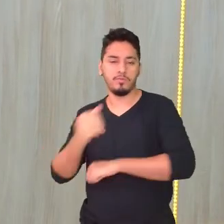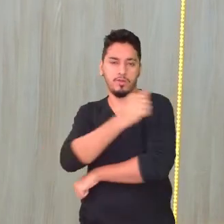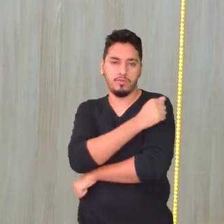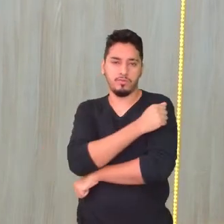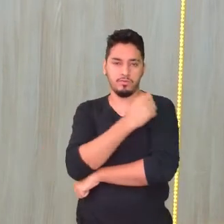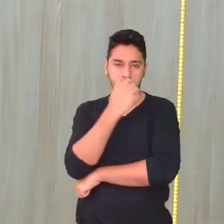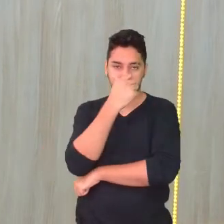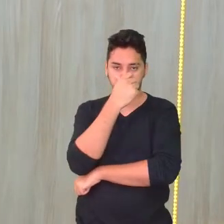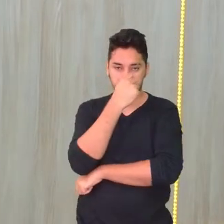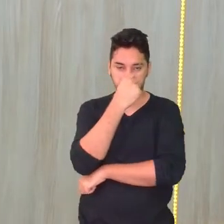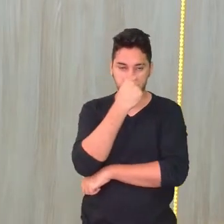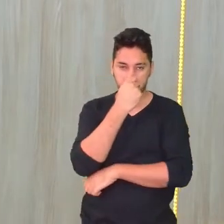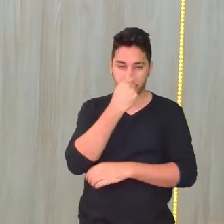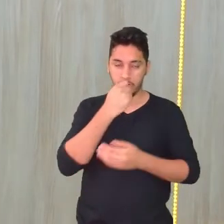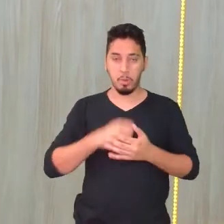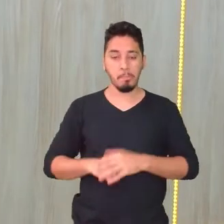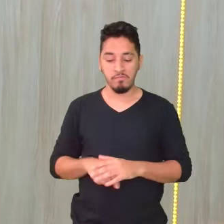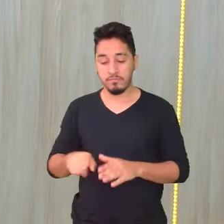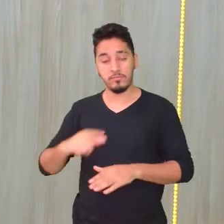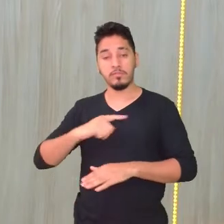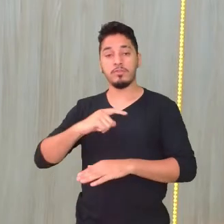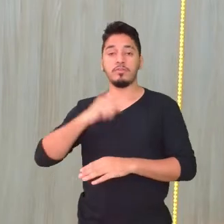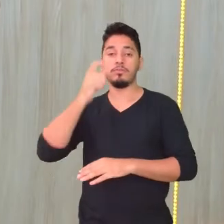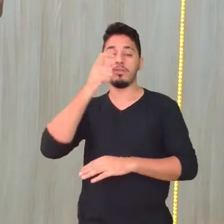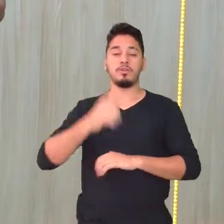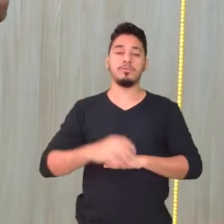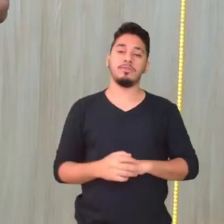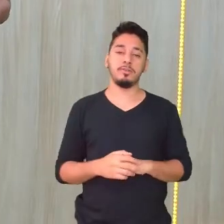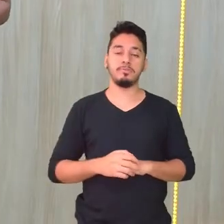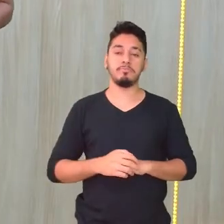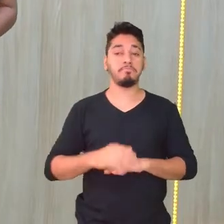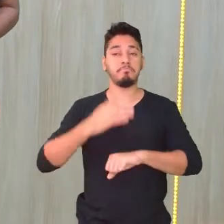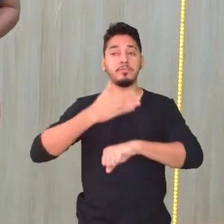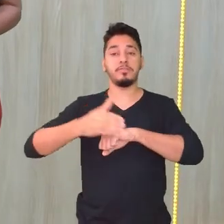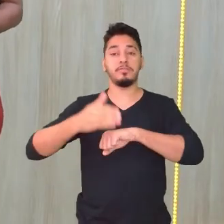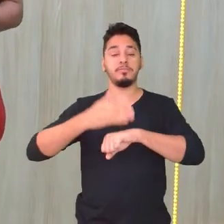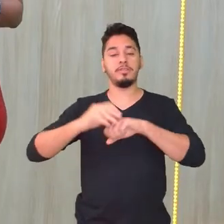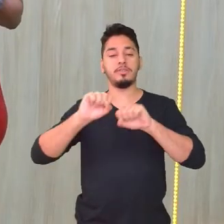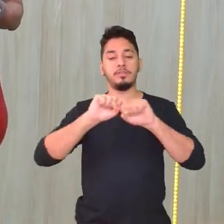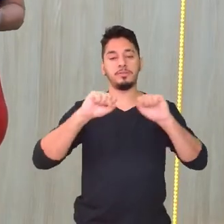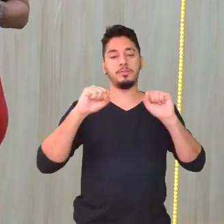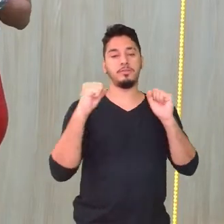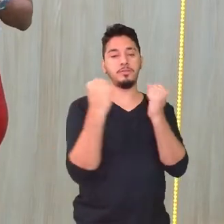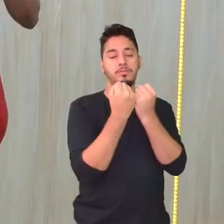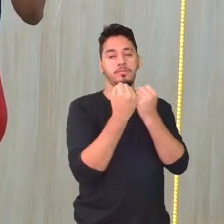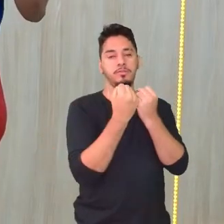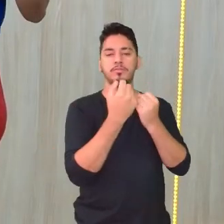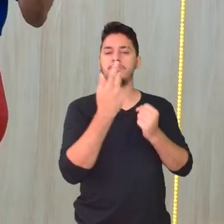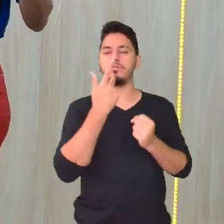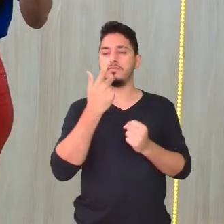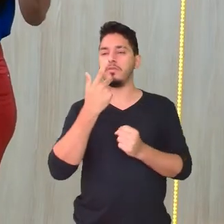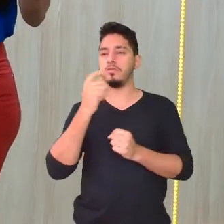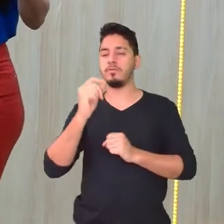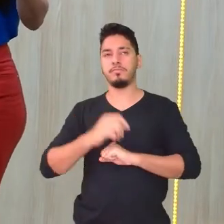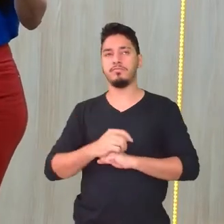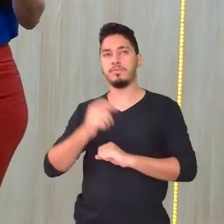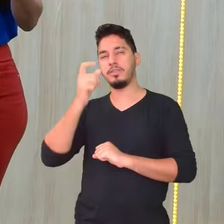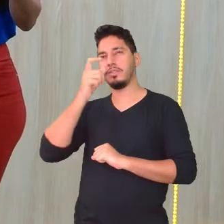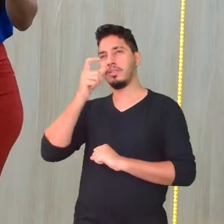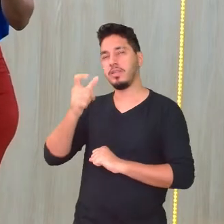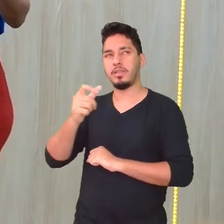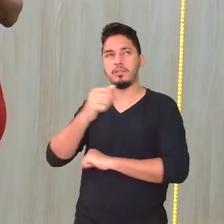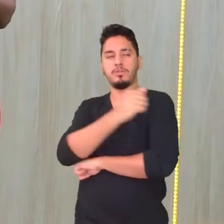de estar participando do que a gente está propondo. E aí as práticas sociais. Quando a gente fala em considerar os interesses